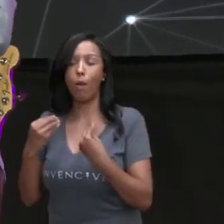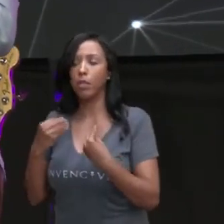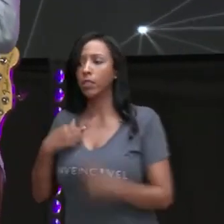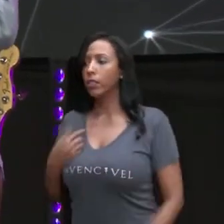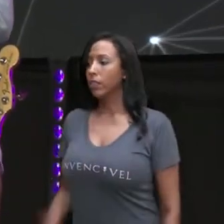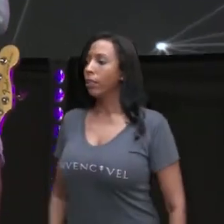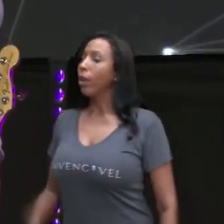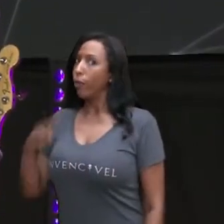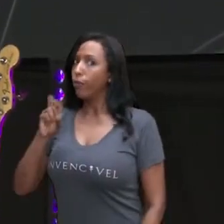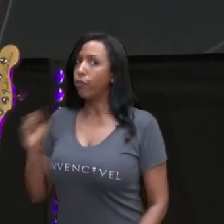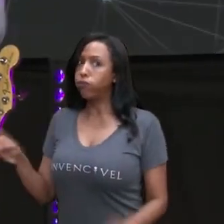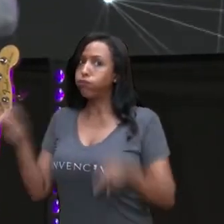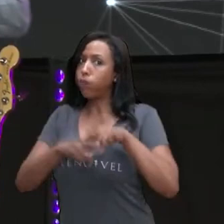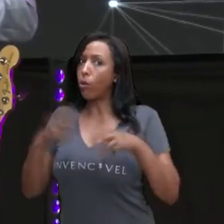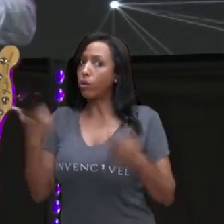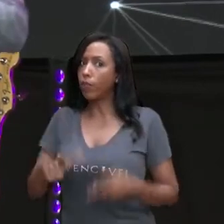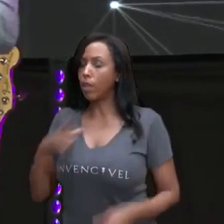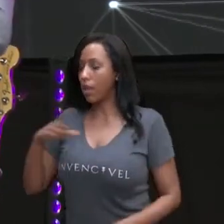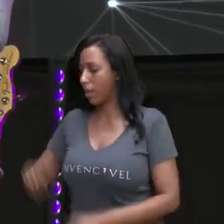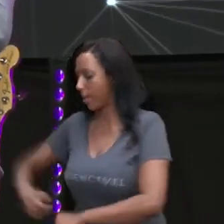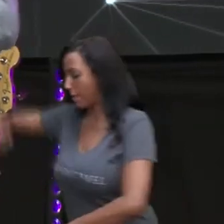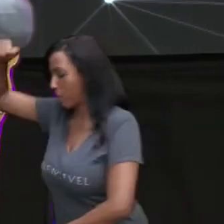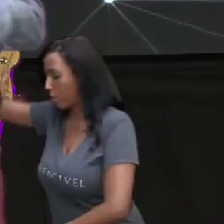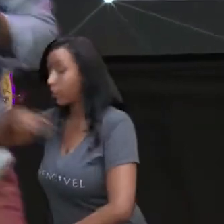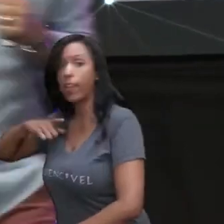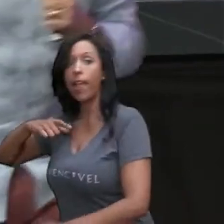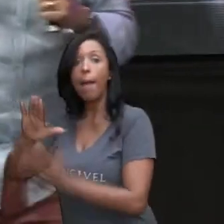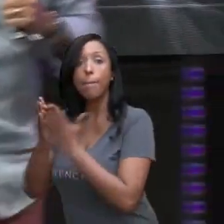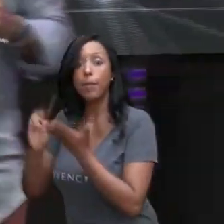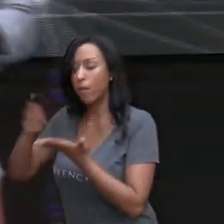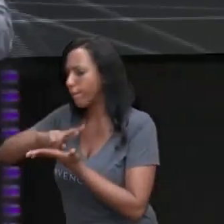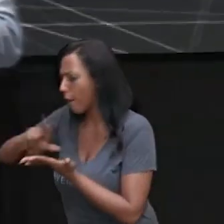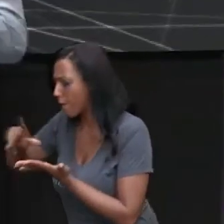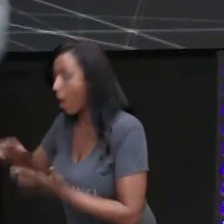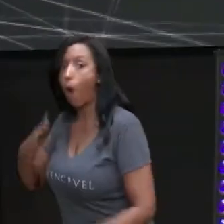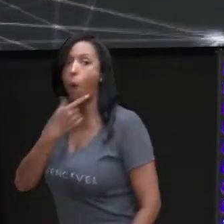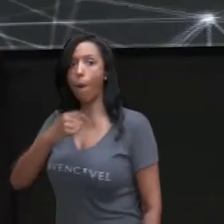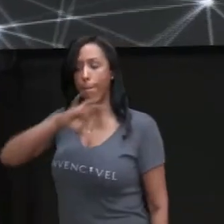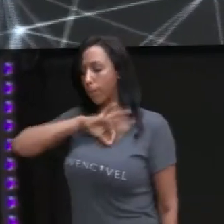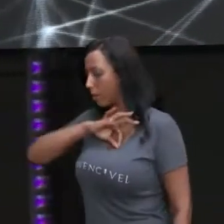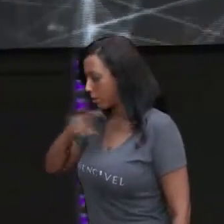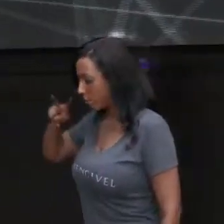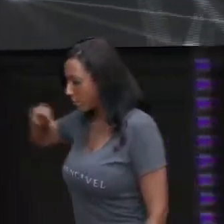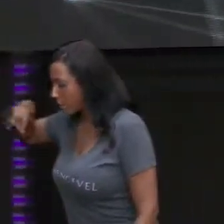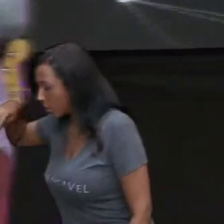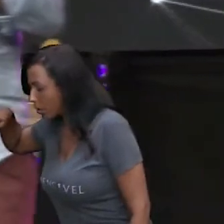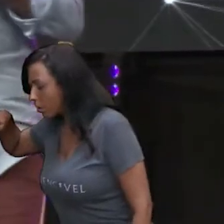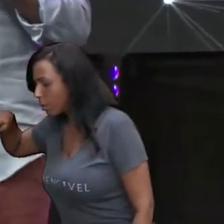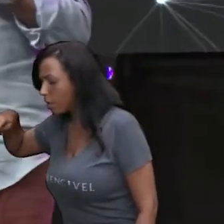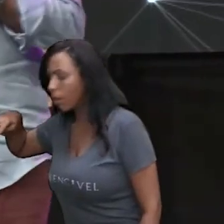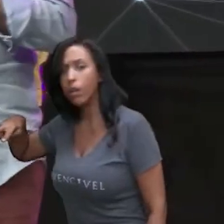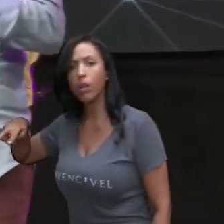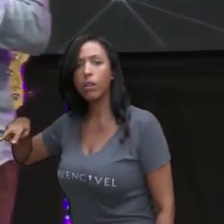abriram o capô, só Bíblia, Bíblia, Bíblia, Bíblia, Bíblia. O oficial olhou aquilo tudo, voltou e falou, para onde o senhor vai